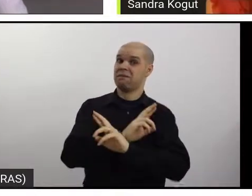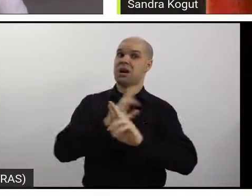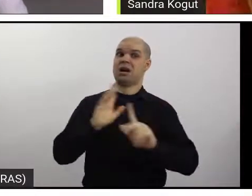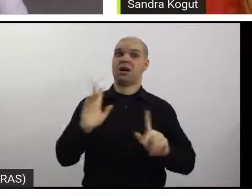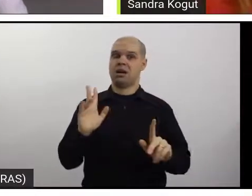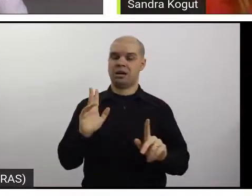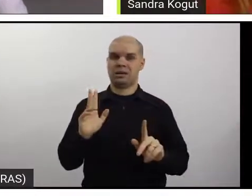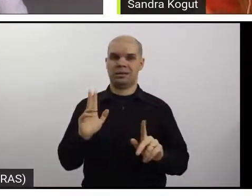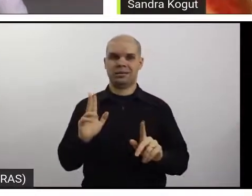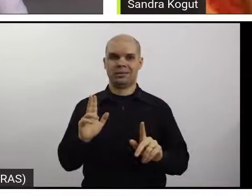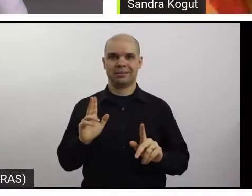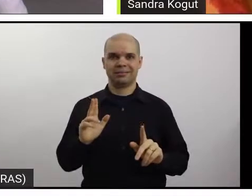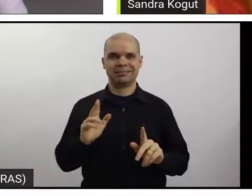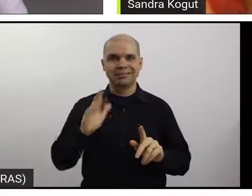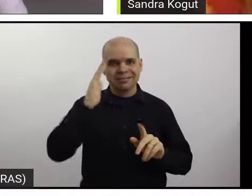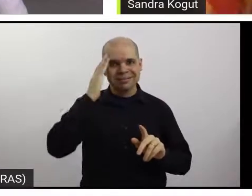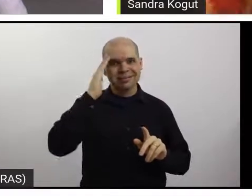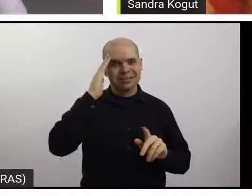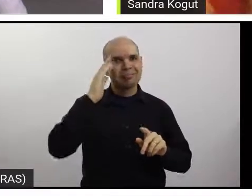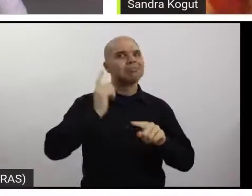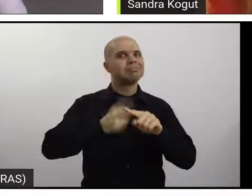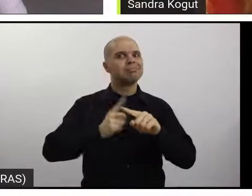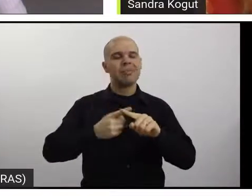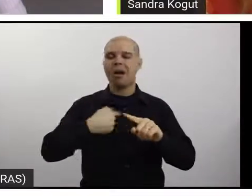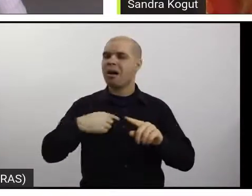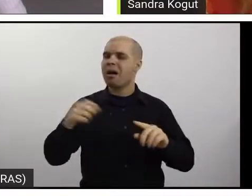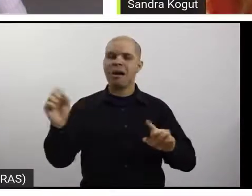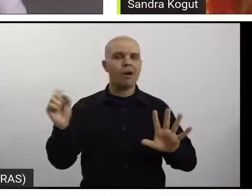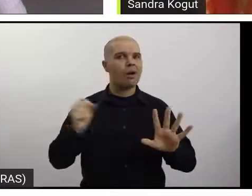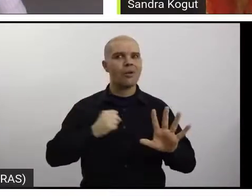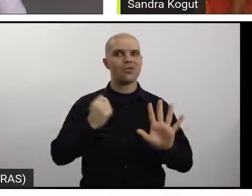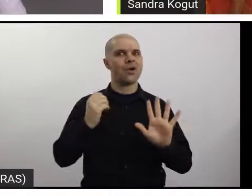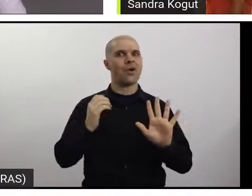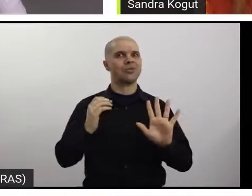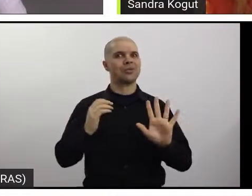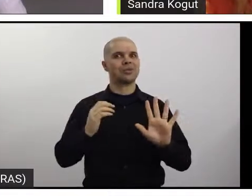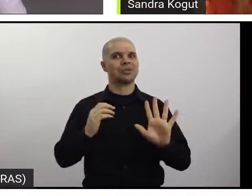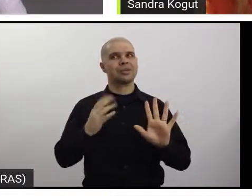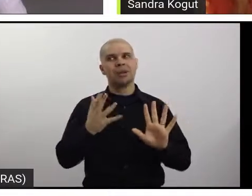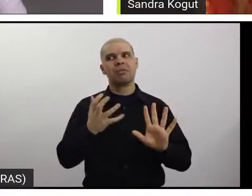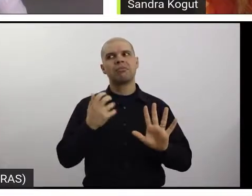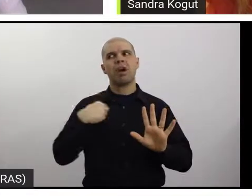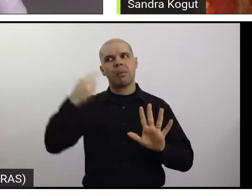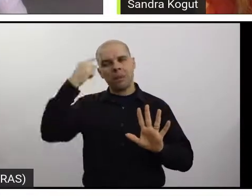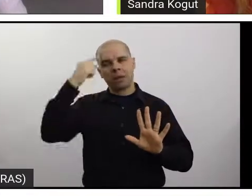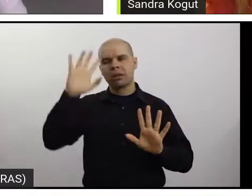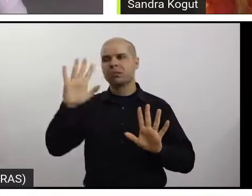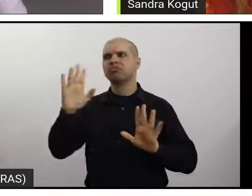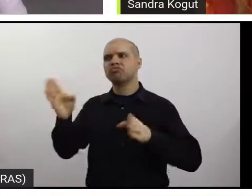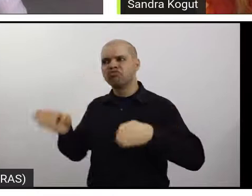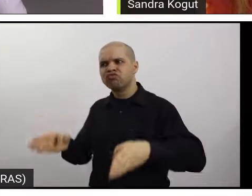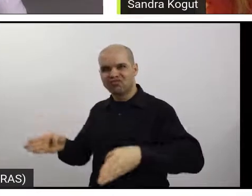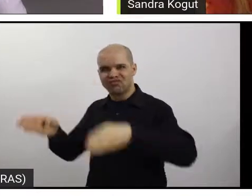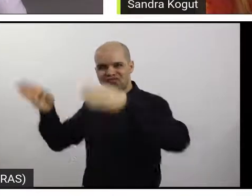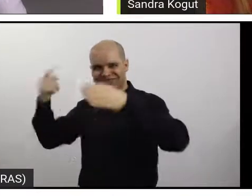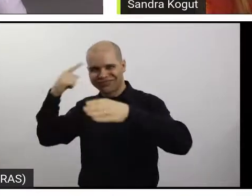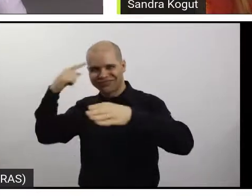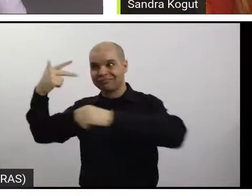ou tentava me revoltar contra isso, e as cabines também viraram um gesto contra isso. Porque eu pensei